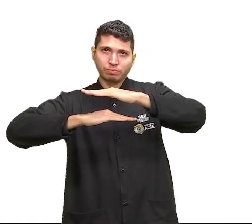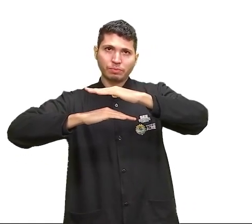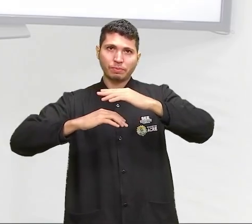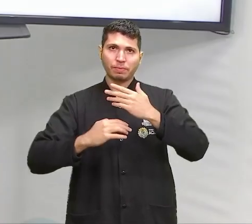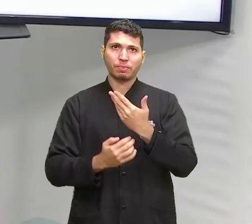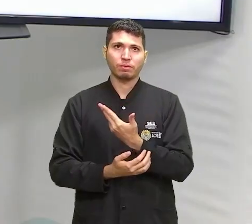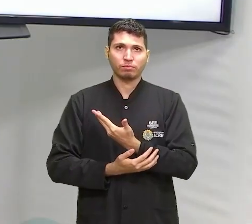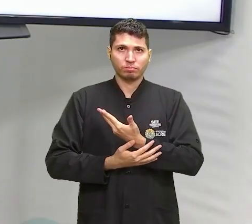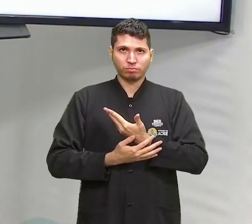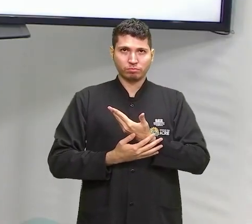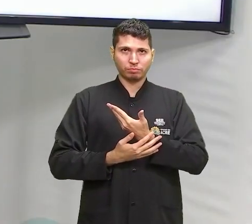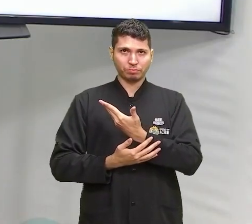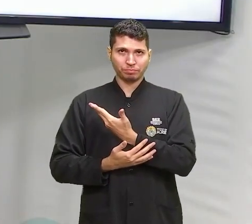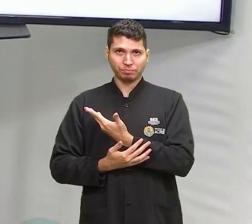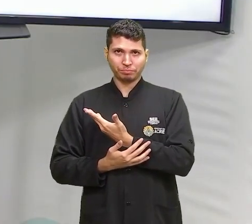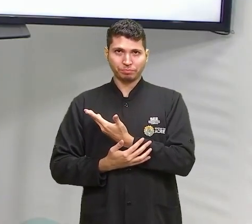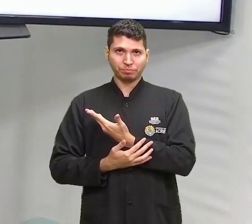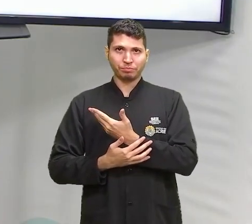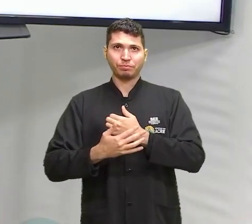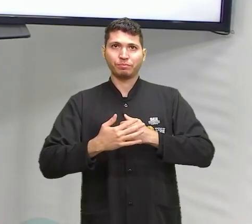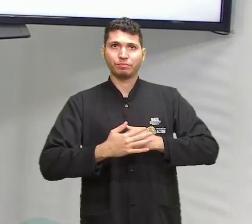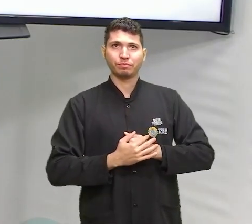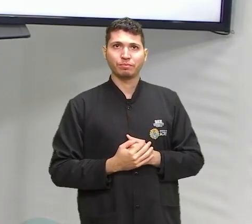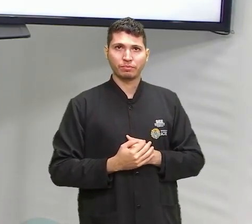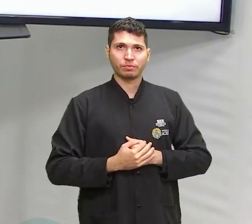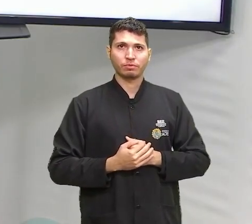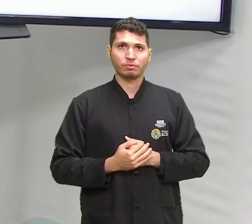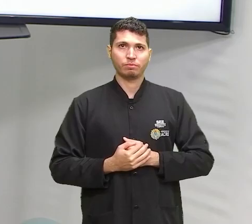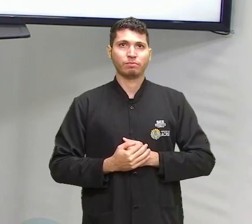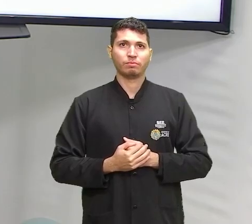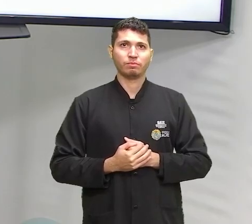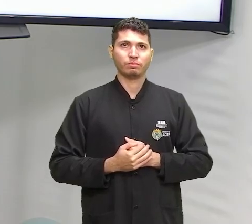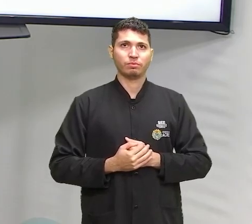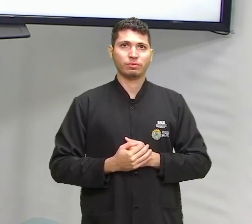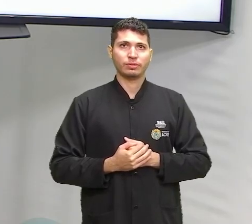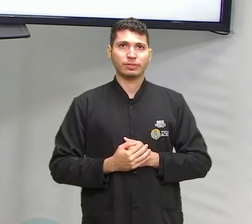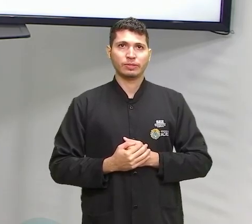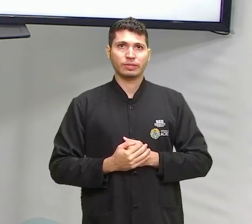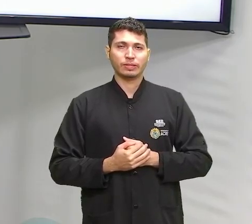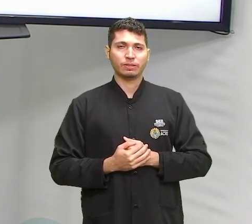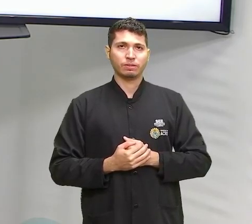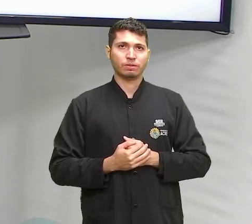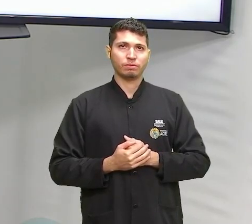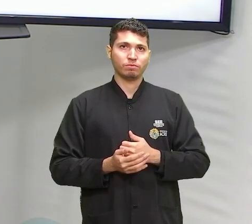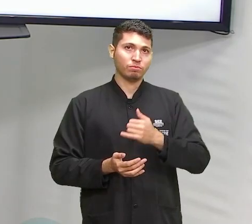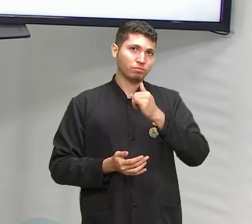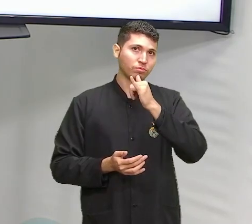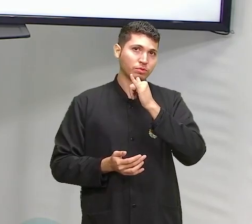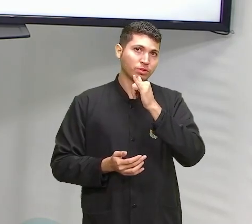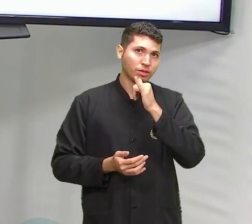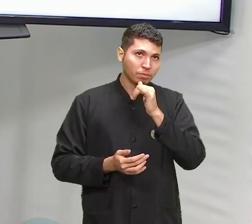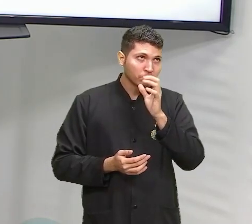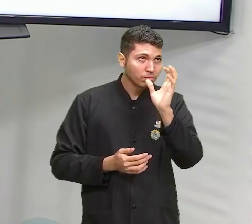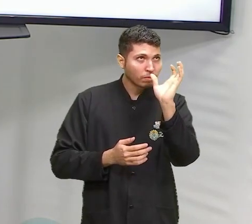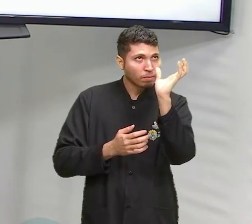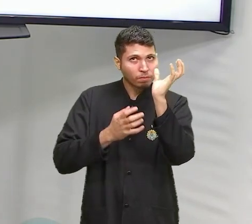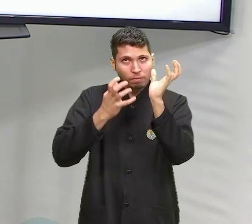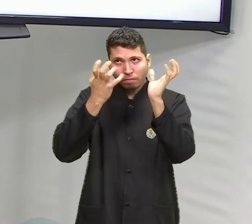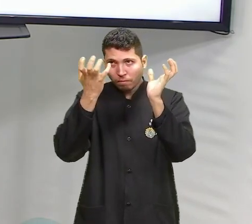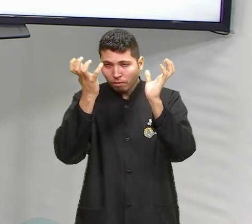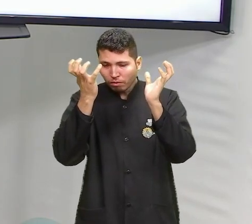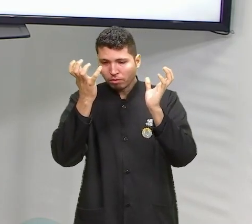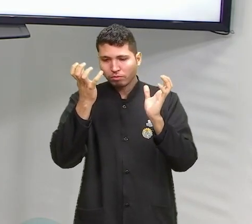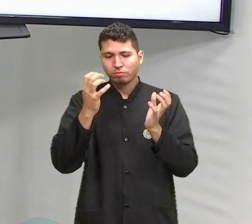vai aparecer nas nossas provas é justamente esse esquema. A gente tem aquele exemplo que a gente mostrou das lâmpadas sendo